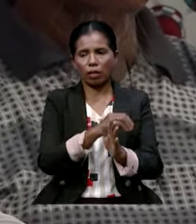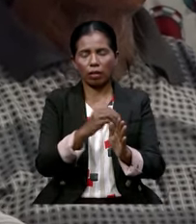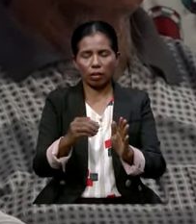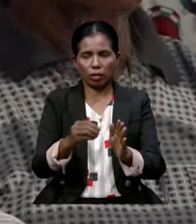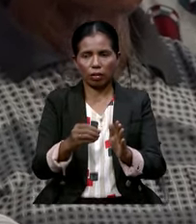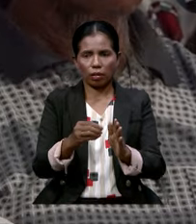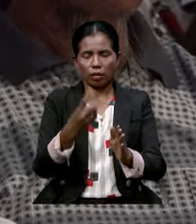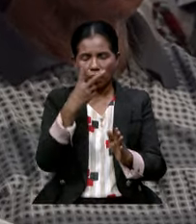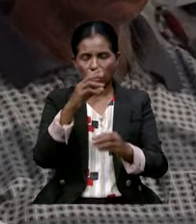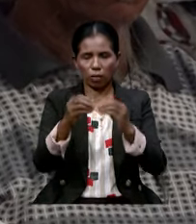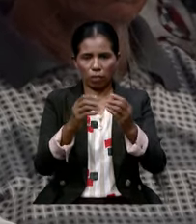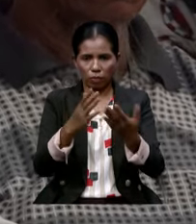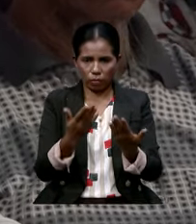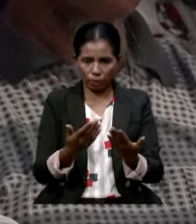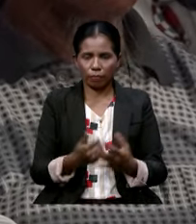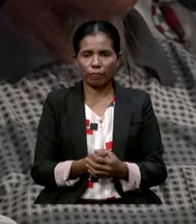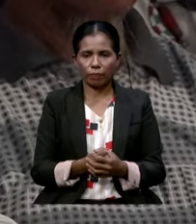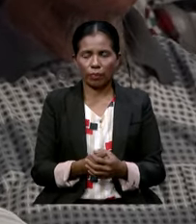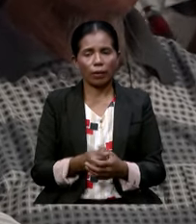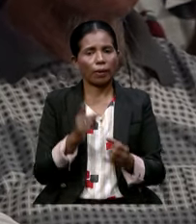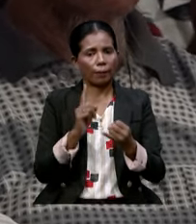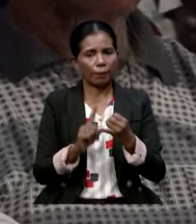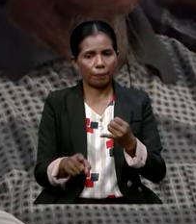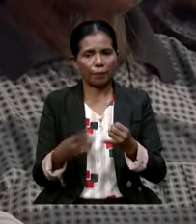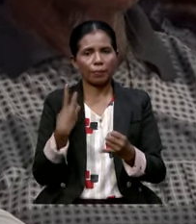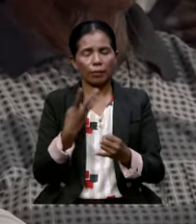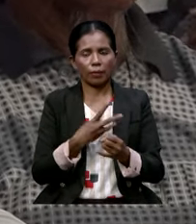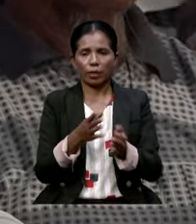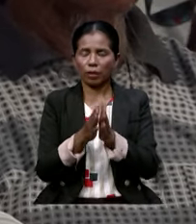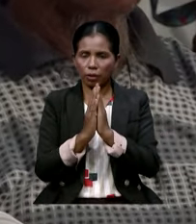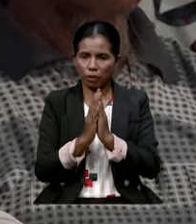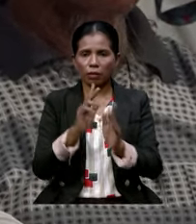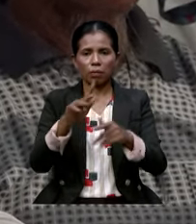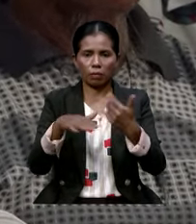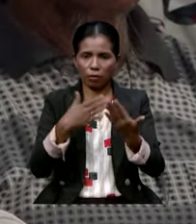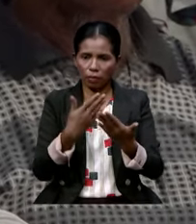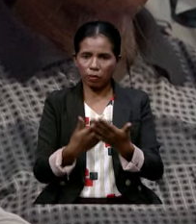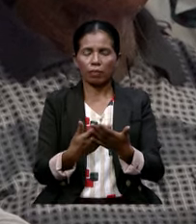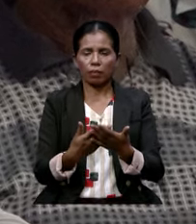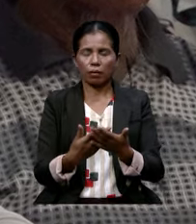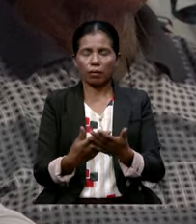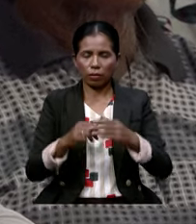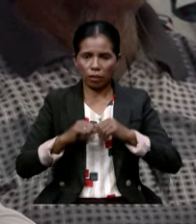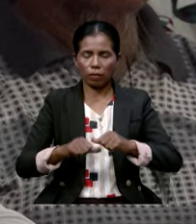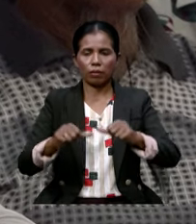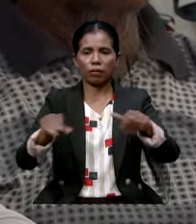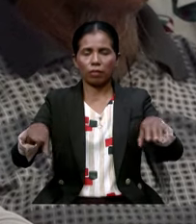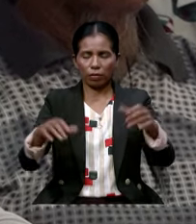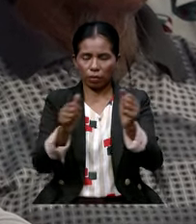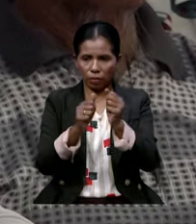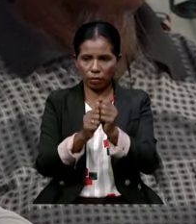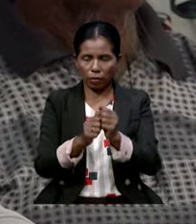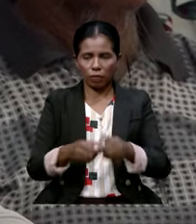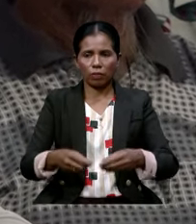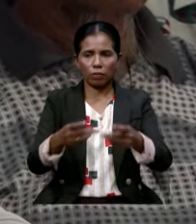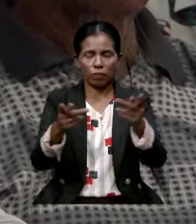aborda a implicação hirakne. E cusliu, a mi husu ba siradão se irahotu, a tu continua coopera, podi foi